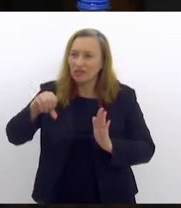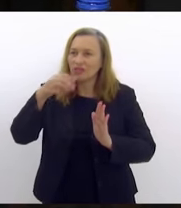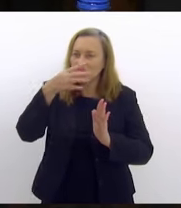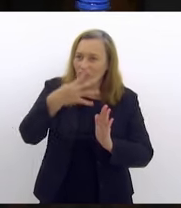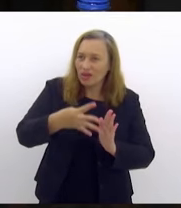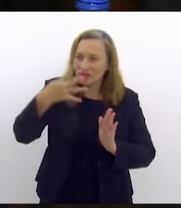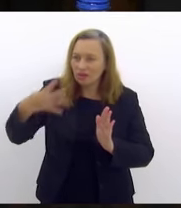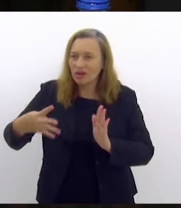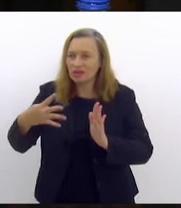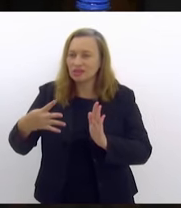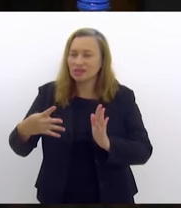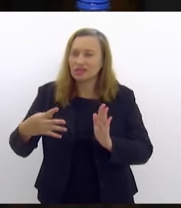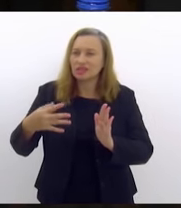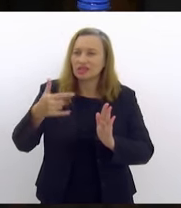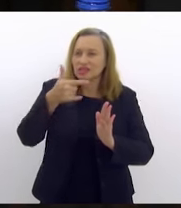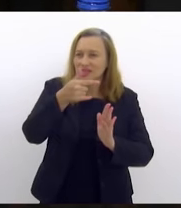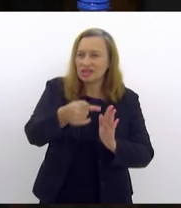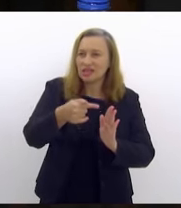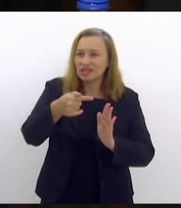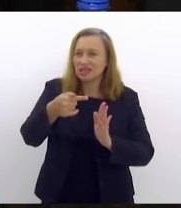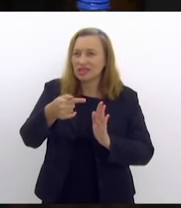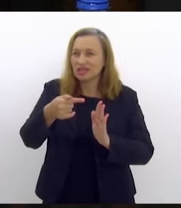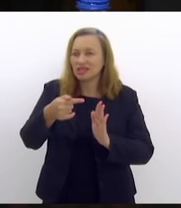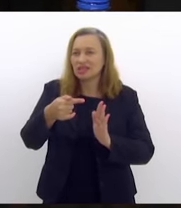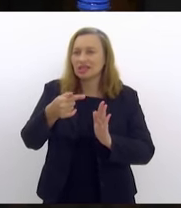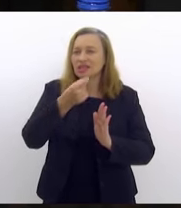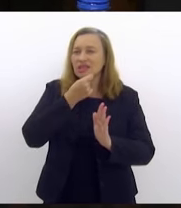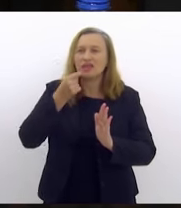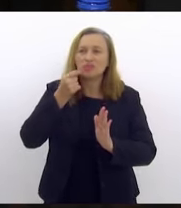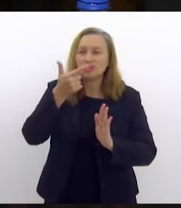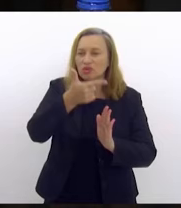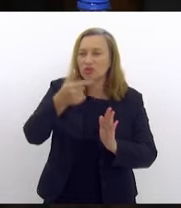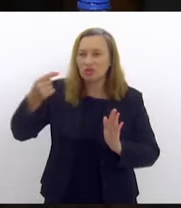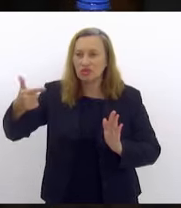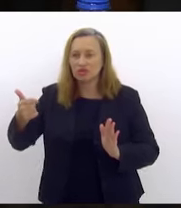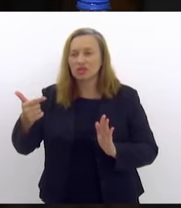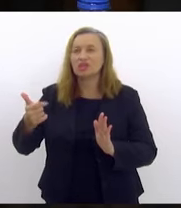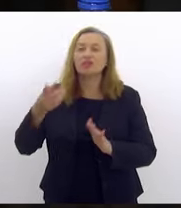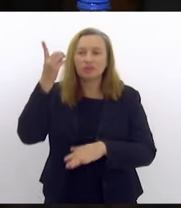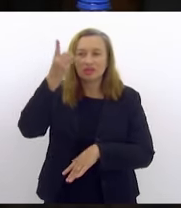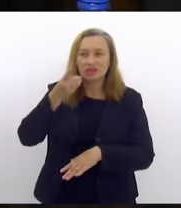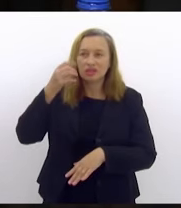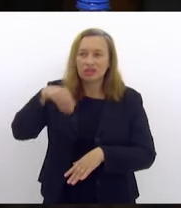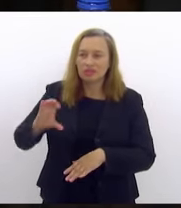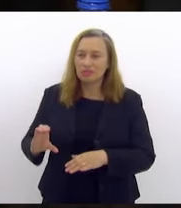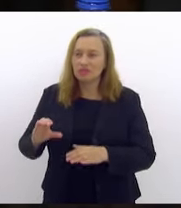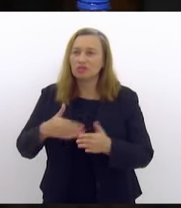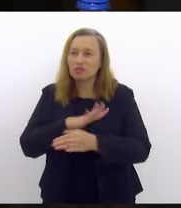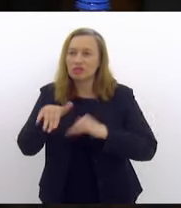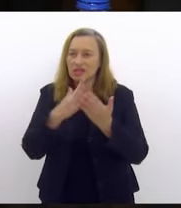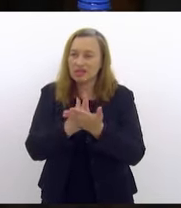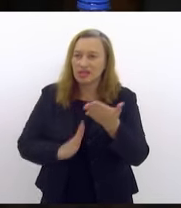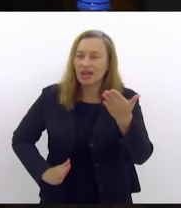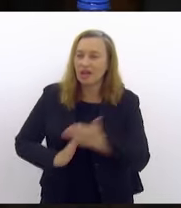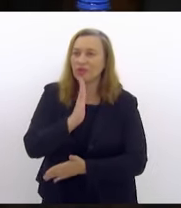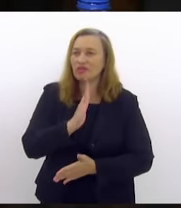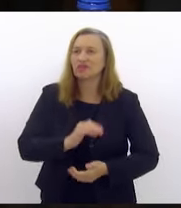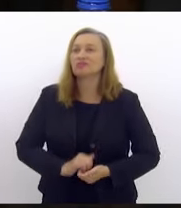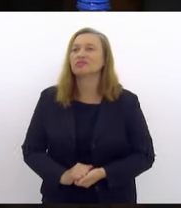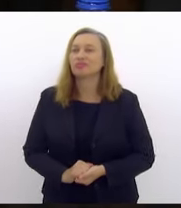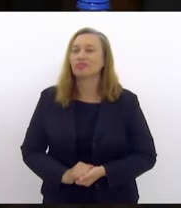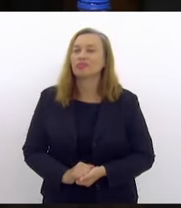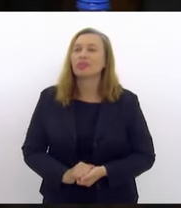3944 de setembro de 2002, do deputado Carlos Lima, em que os senhores que aprovam permaneçam como estão,